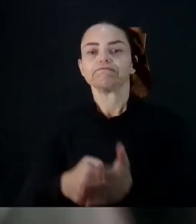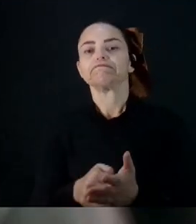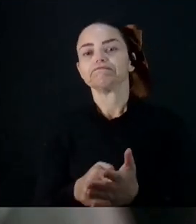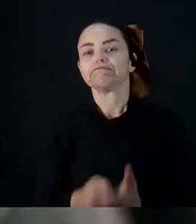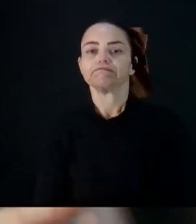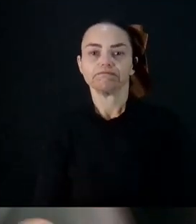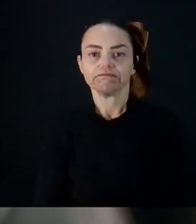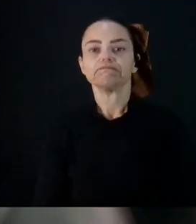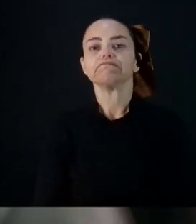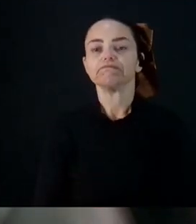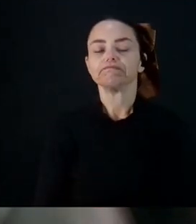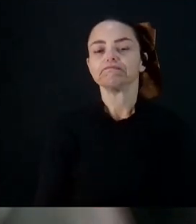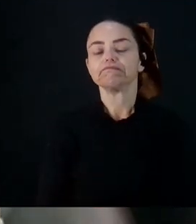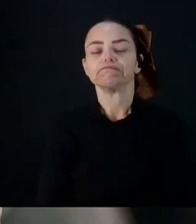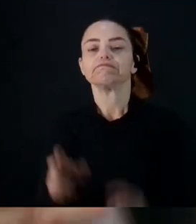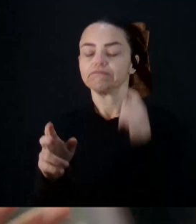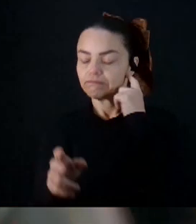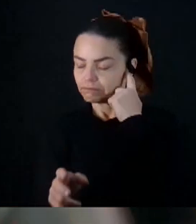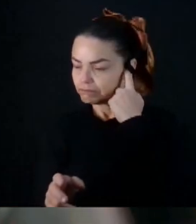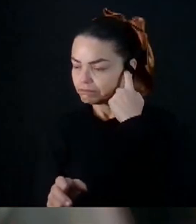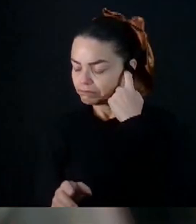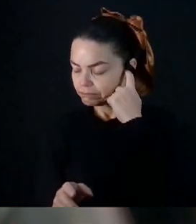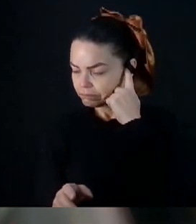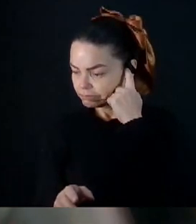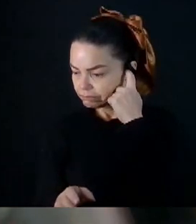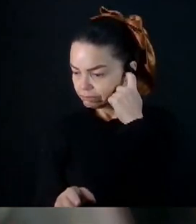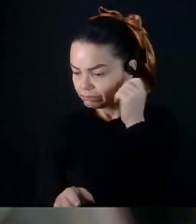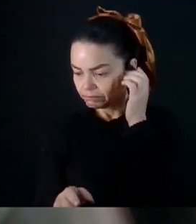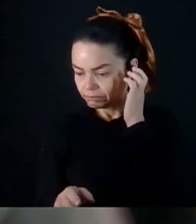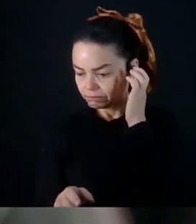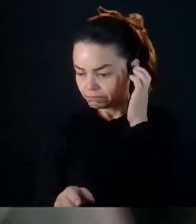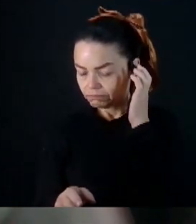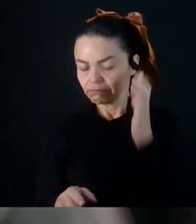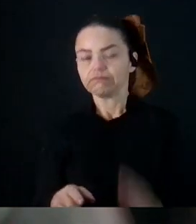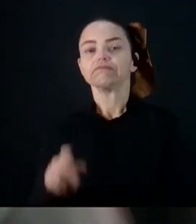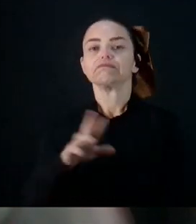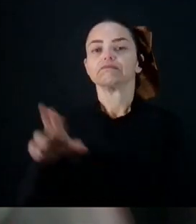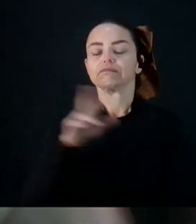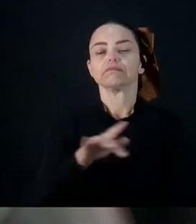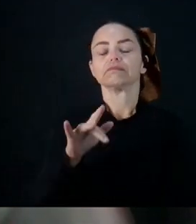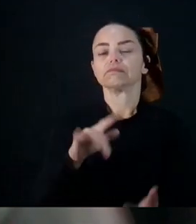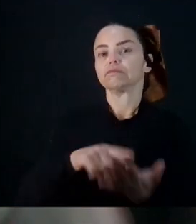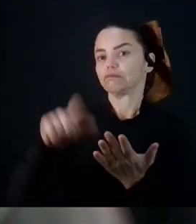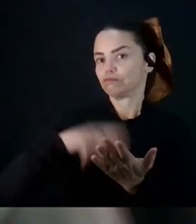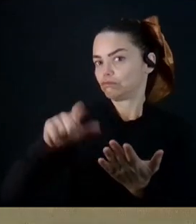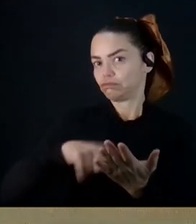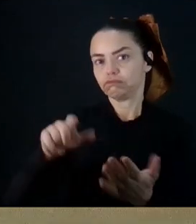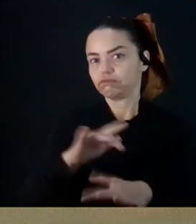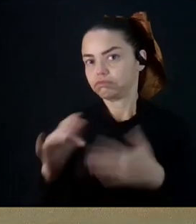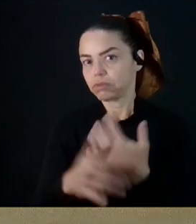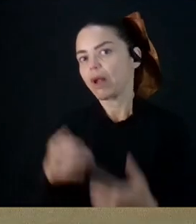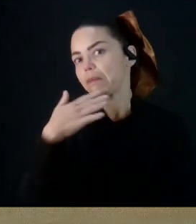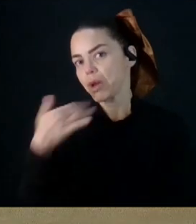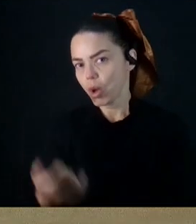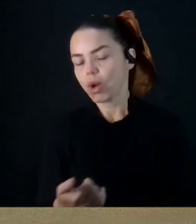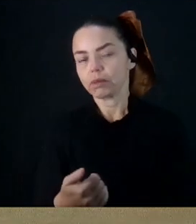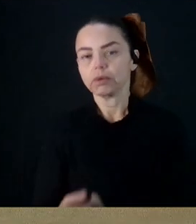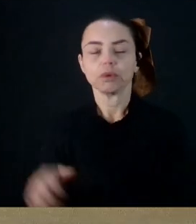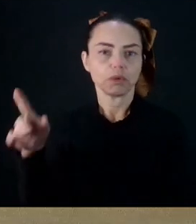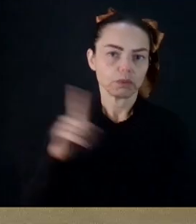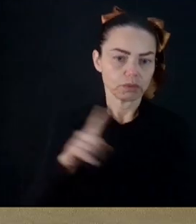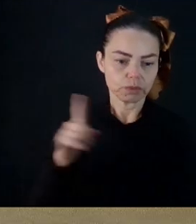a duração, ou nem mostrar a rede social por hora, né? Pois seria tão bom, seria né? melhor, sem falar